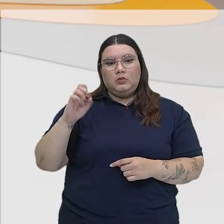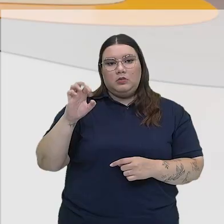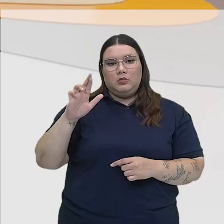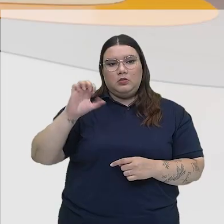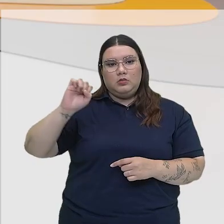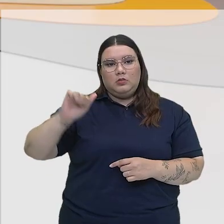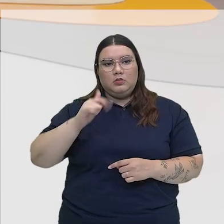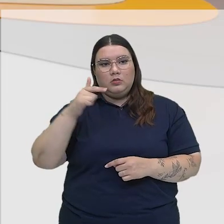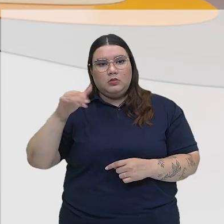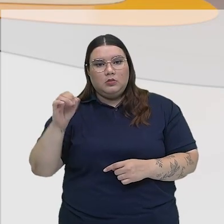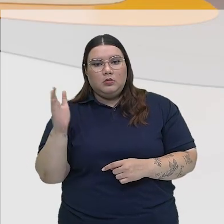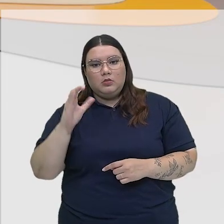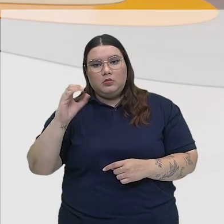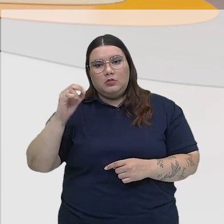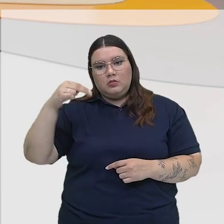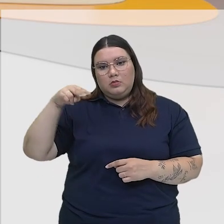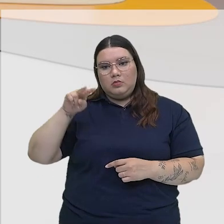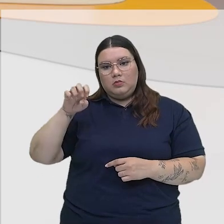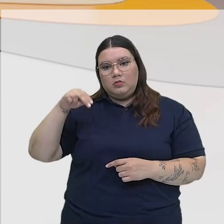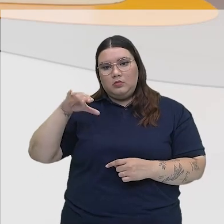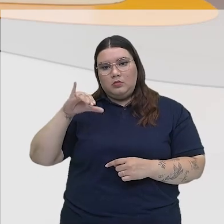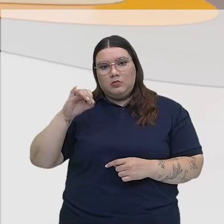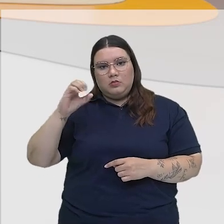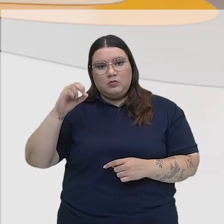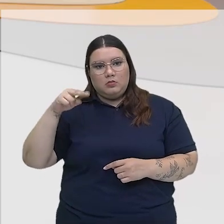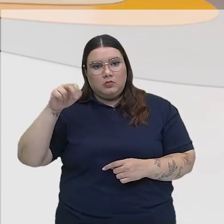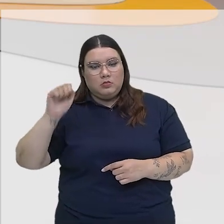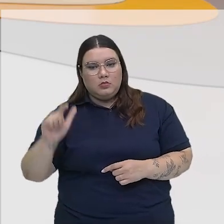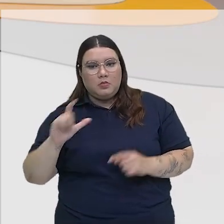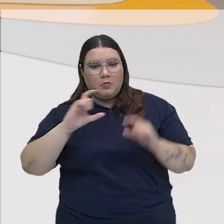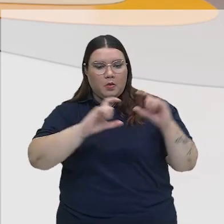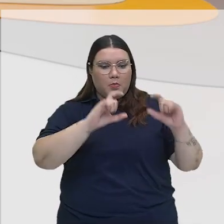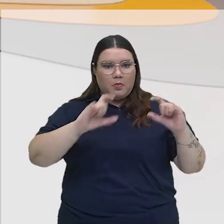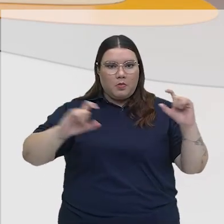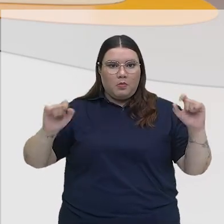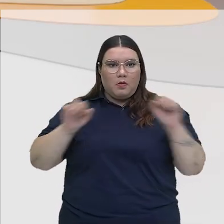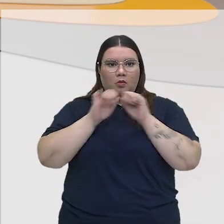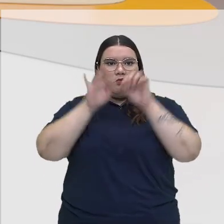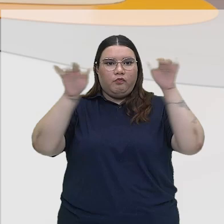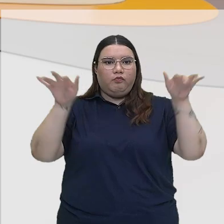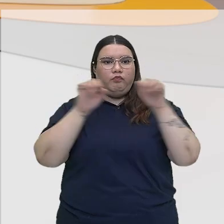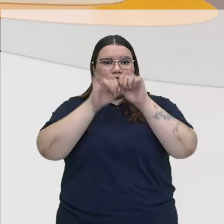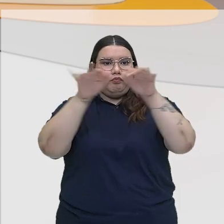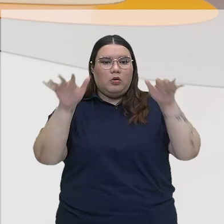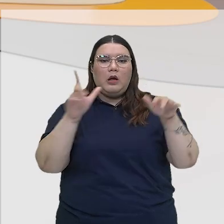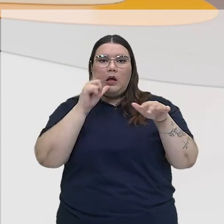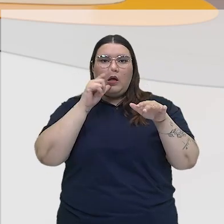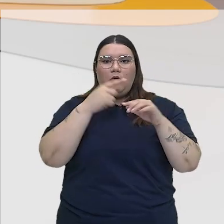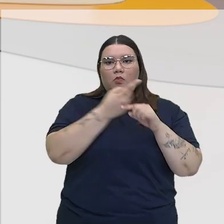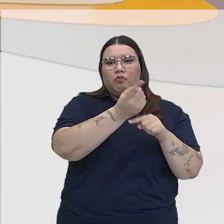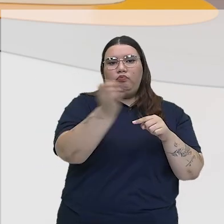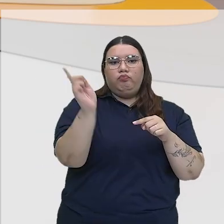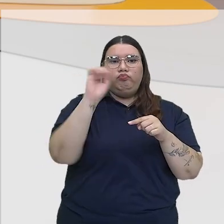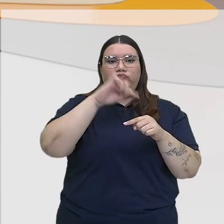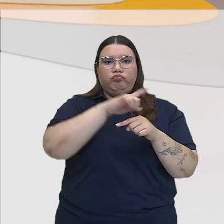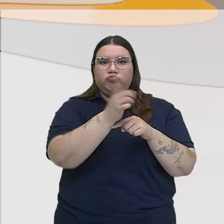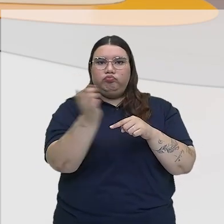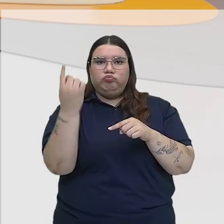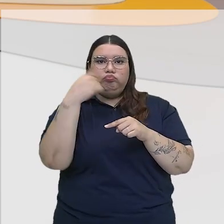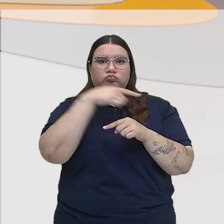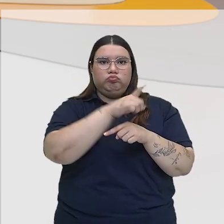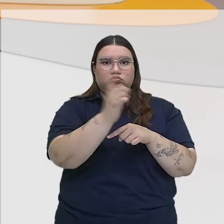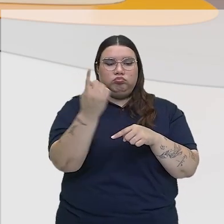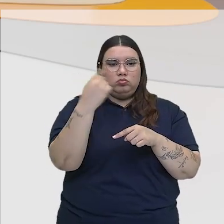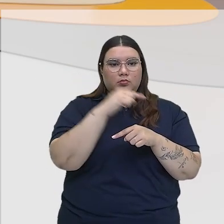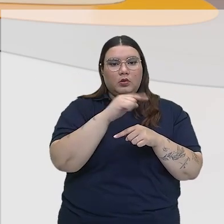aspersão convencional, né, que é através daqueles sprinklers que a gente conhece, que vai jorrando a água conforme ele vai